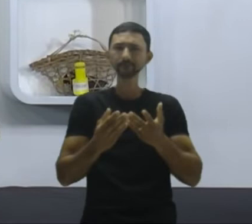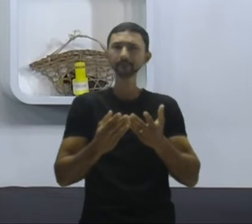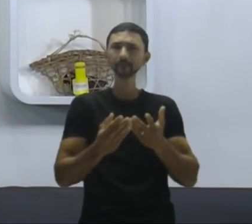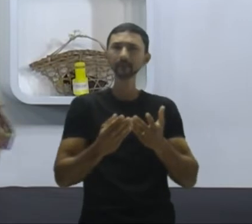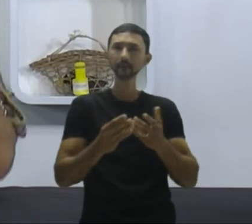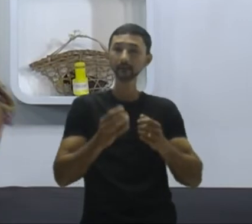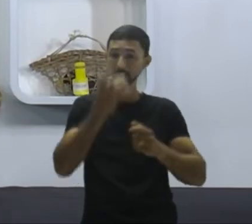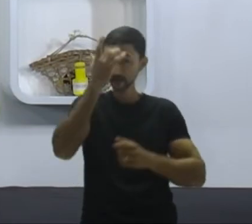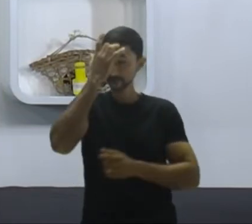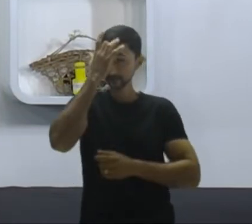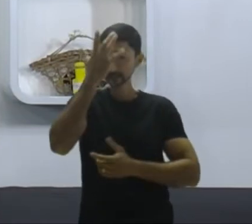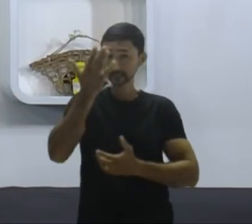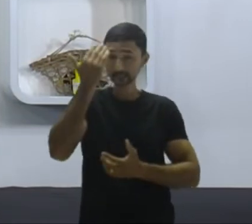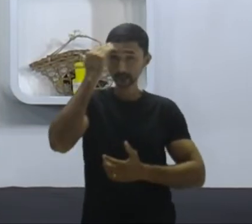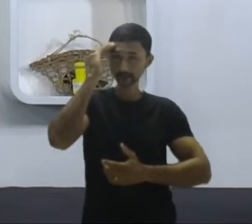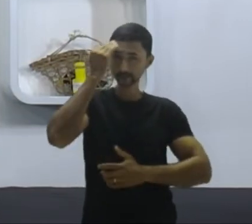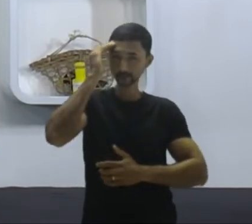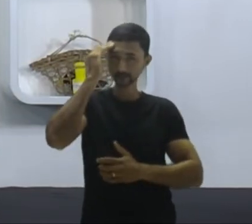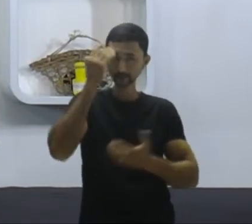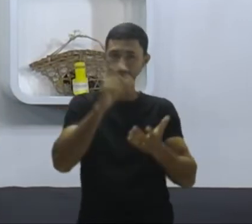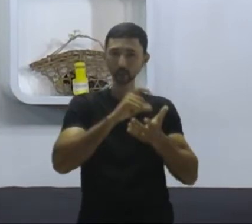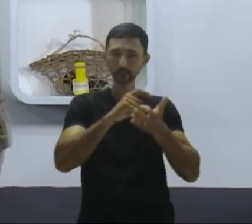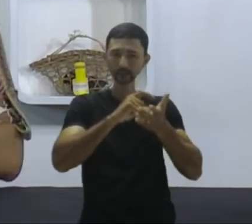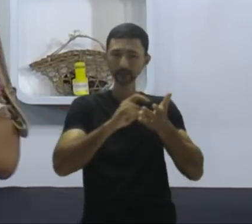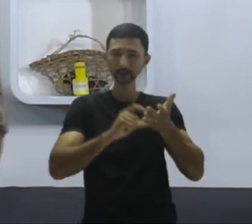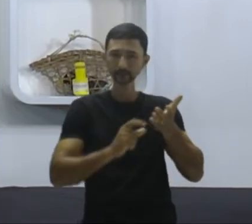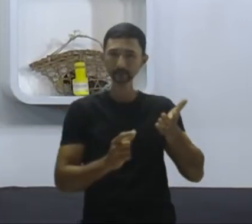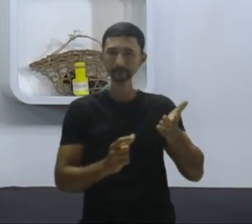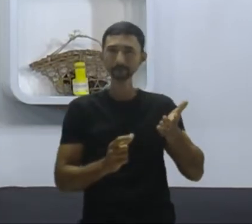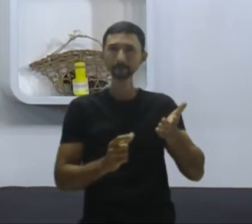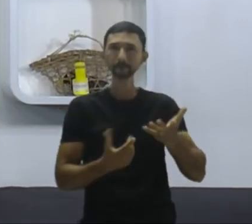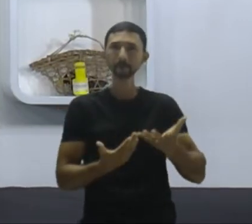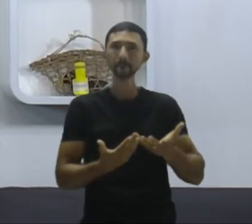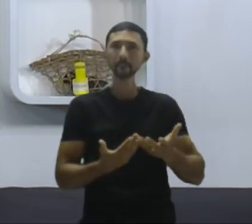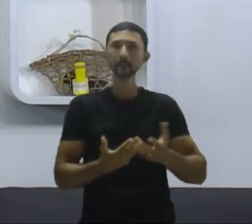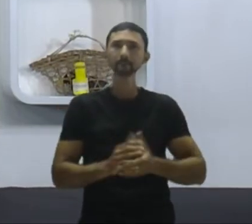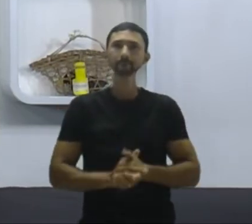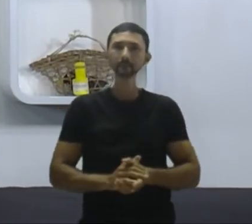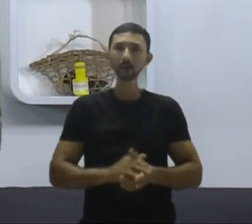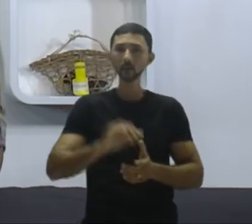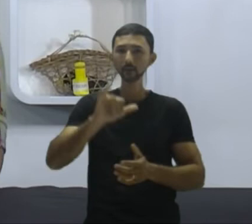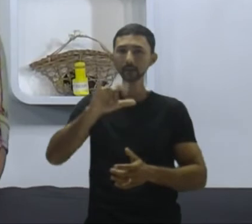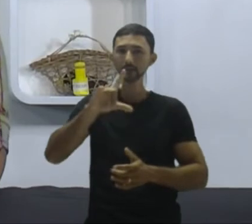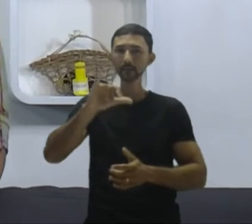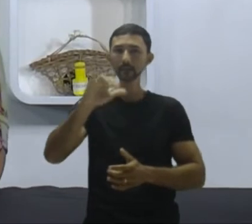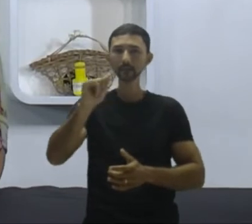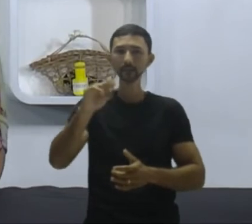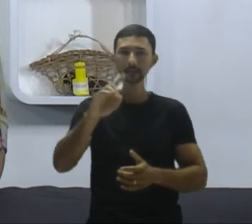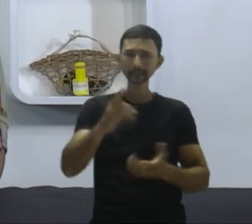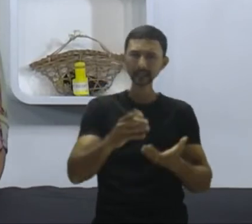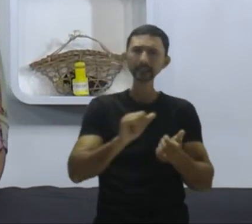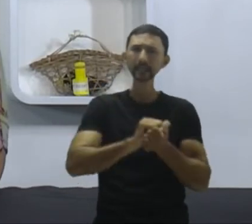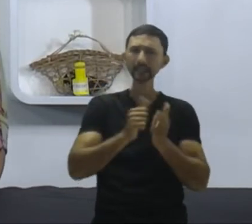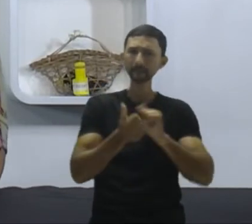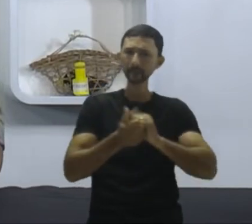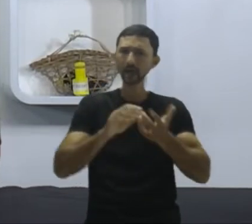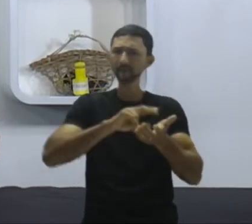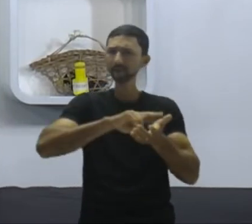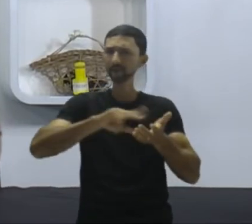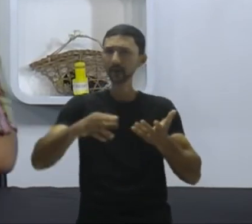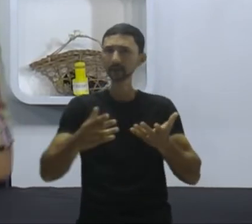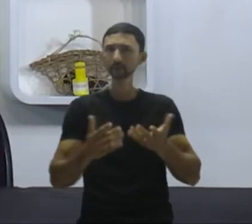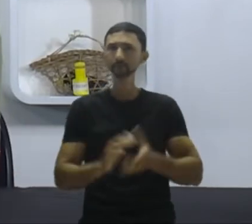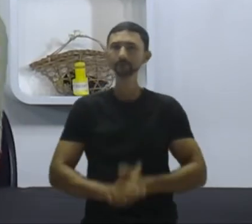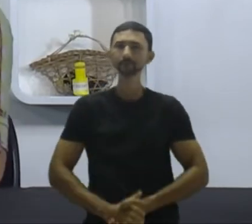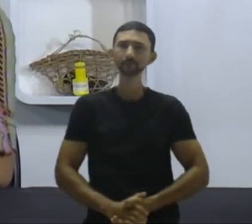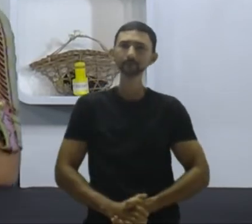forma, facilitam essa compreensão para vocês. A própria Ilíada, ela tem várias adaptações, certo? Olhem